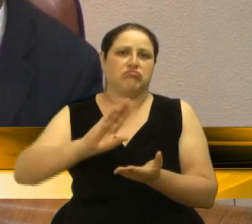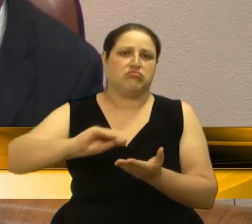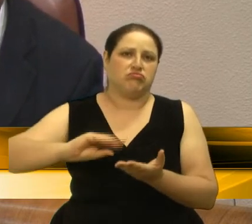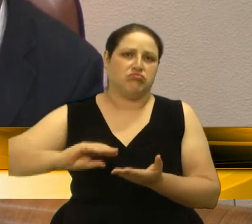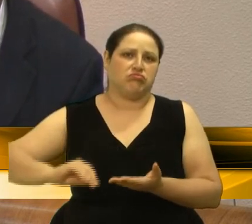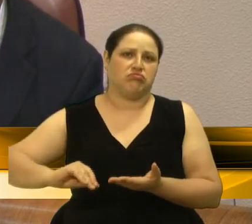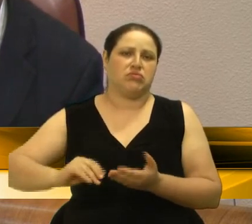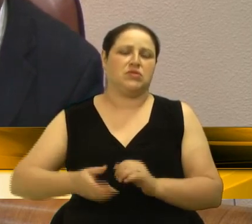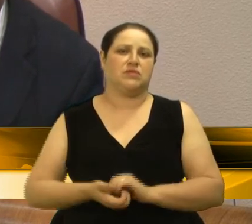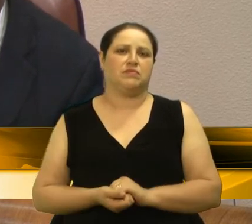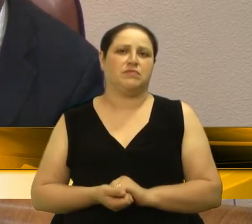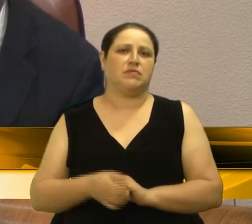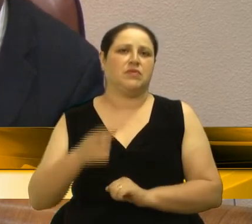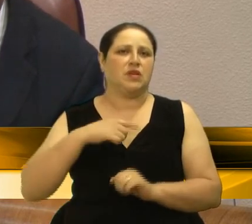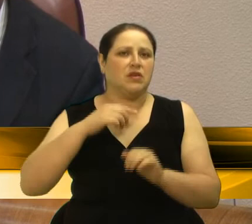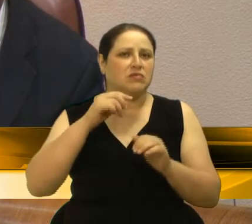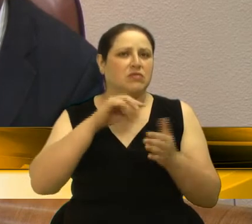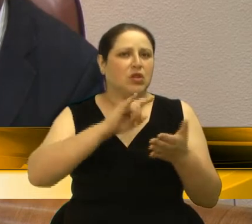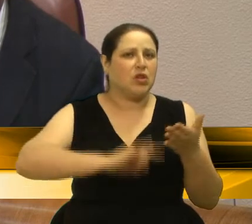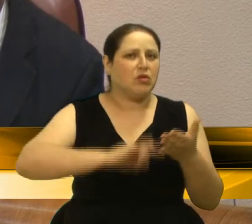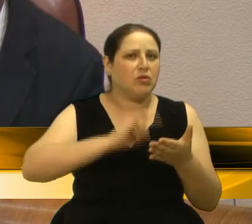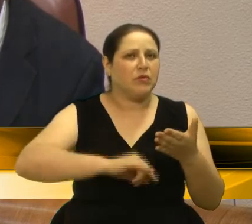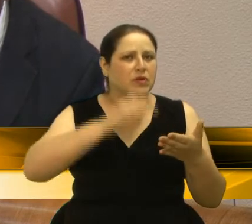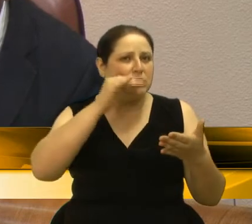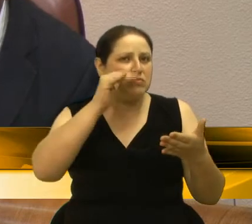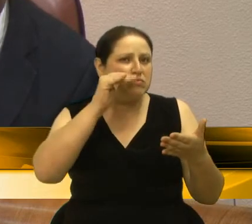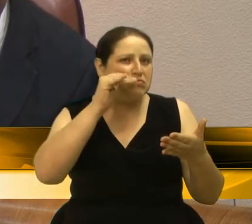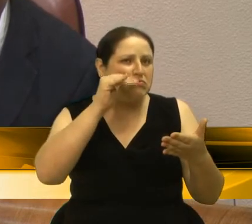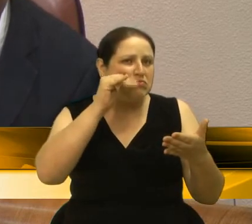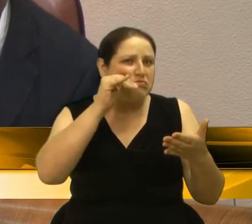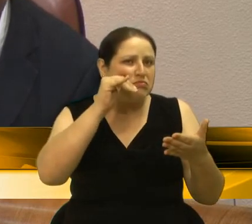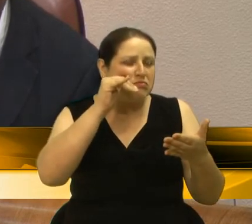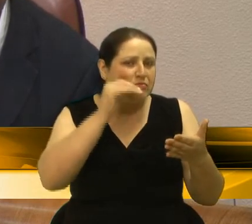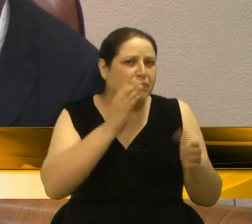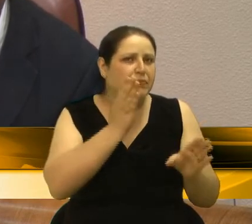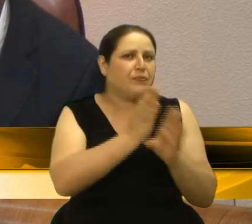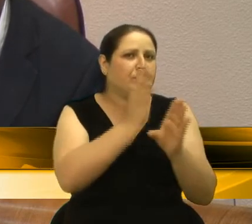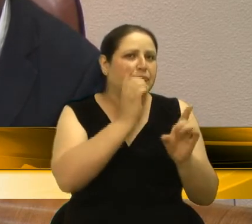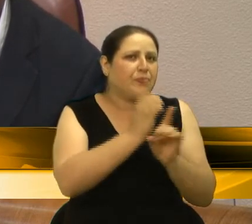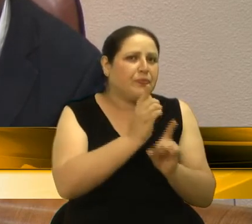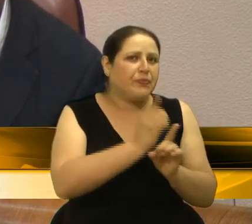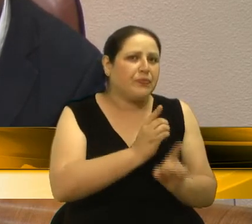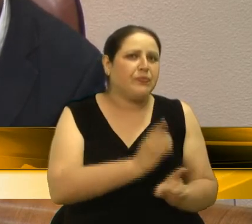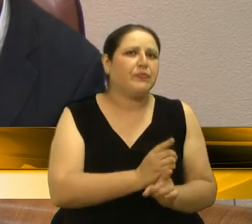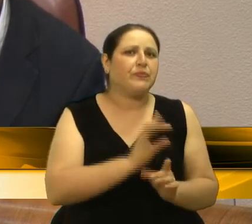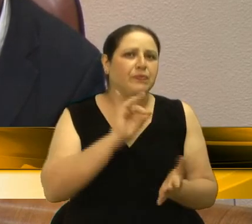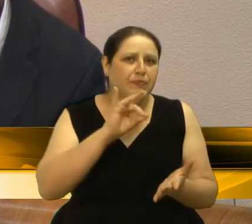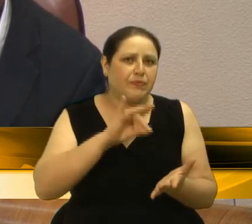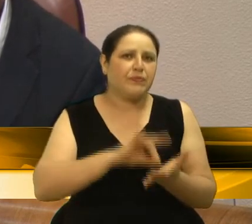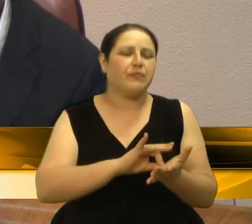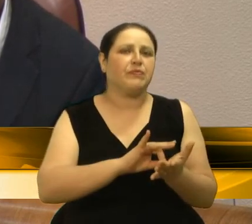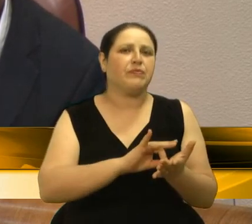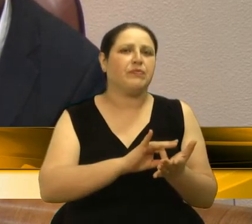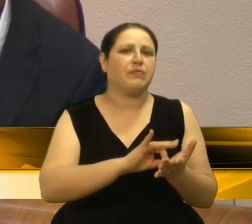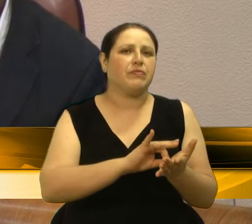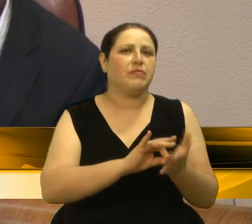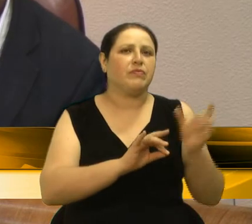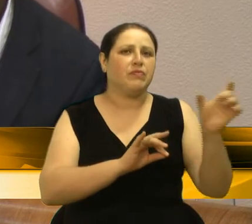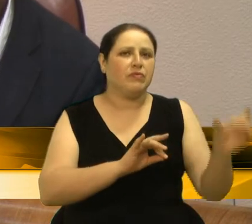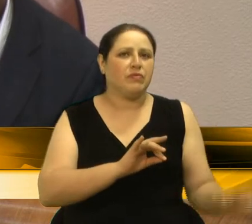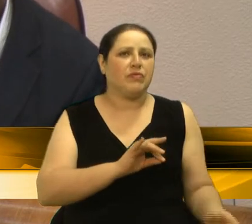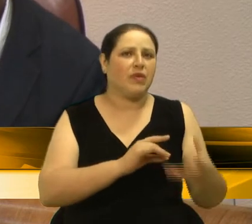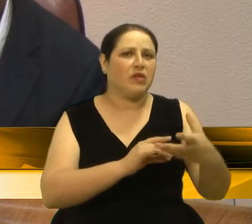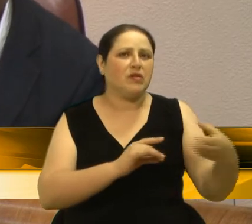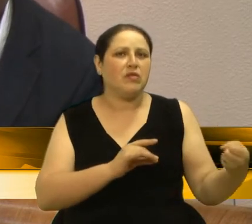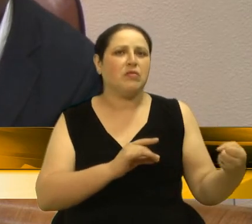Em exame dos documentos que instruíram o pedido liminar, verifica-se que efetivamente a notificação recebida pelo impetrante não foi